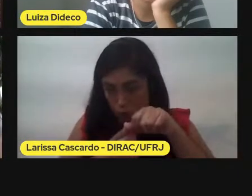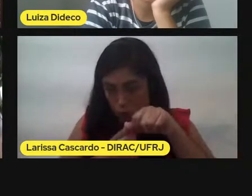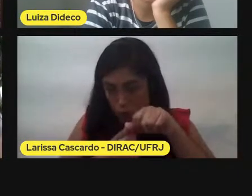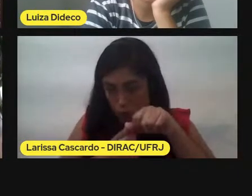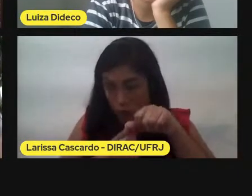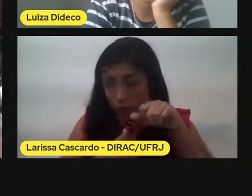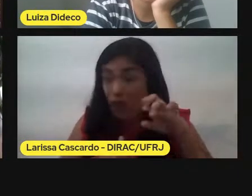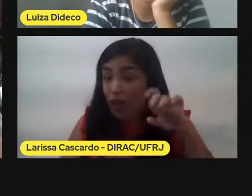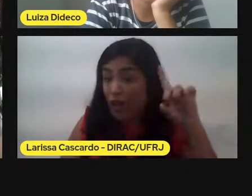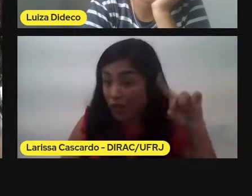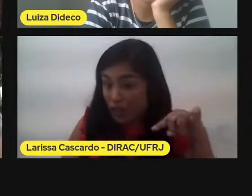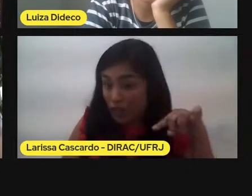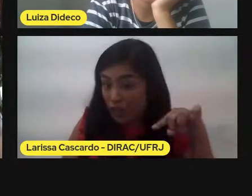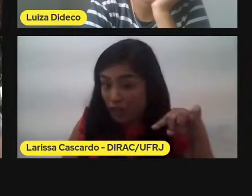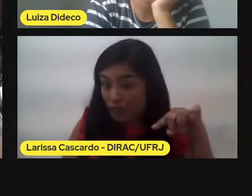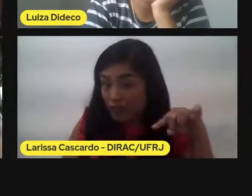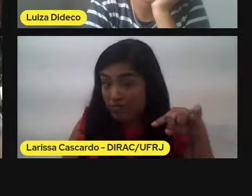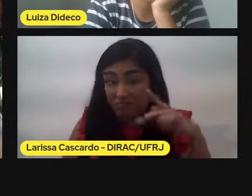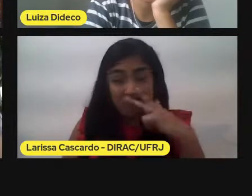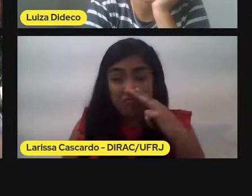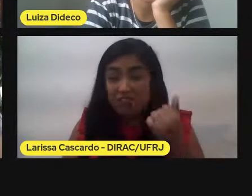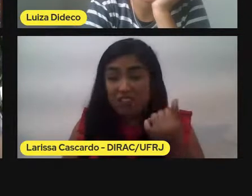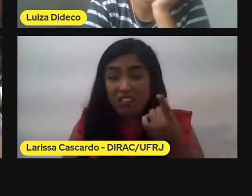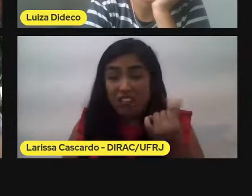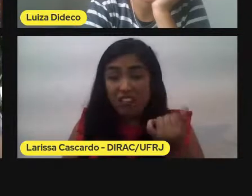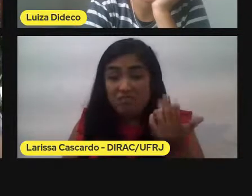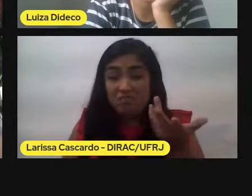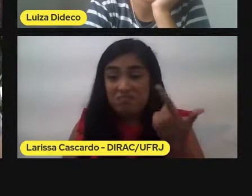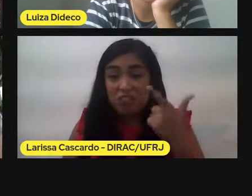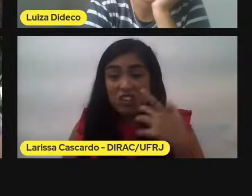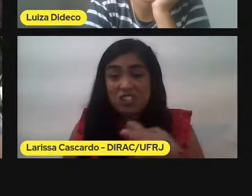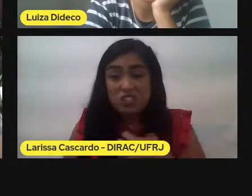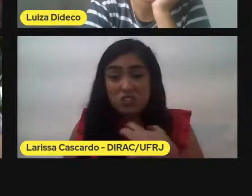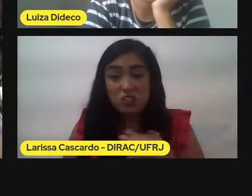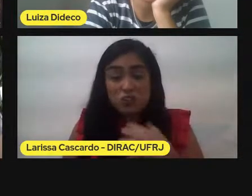é inútil, é sem sentido.